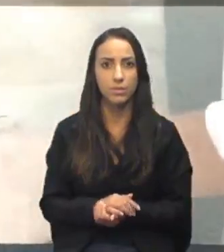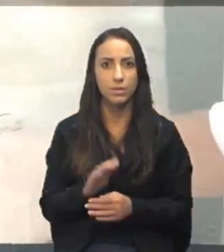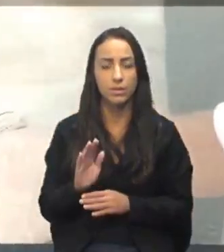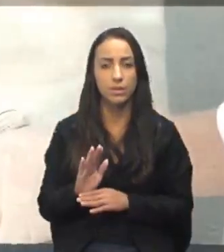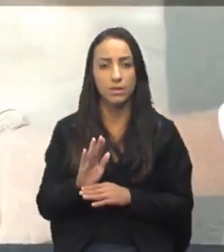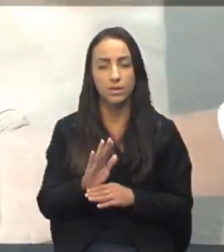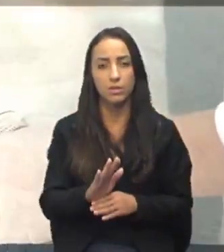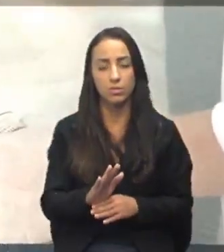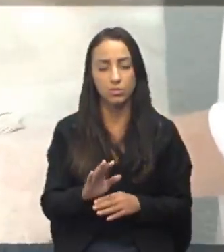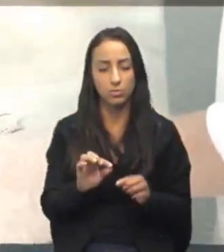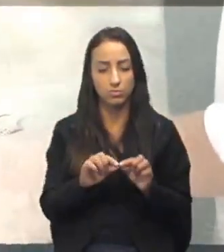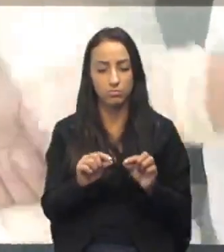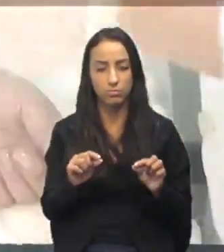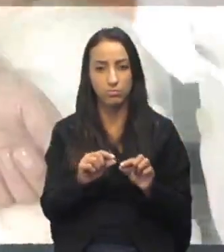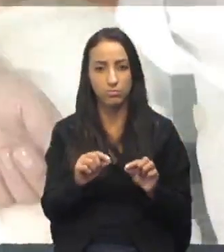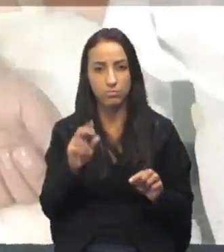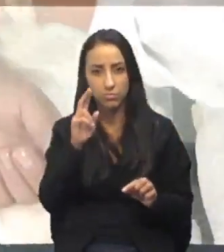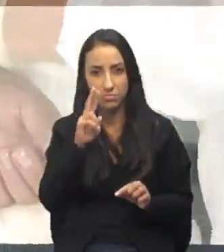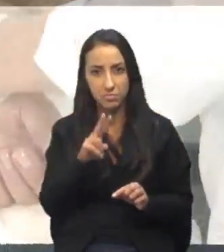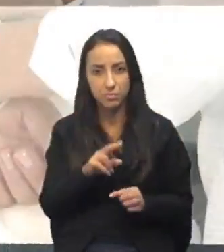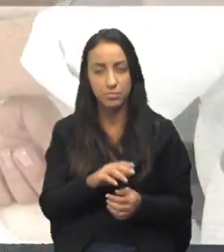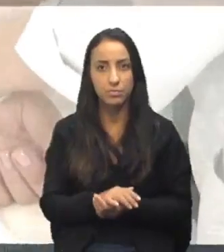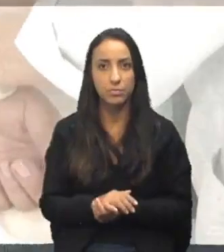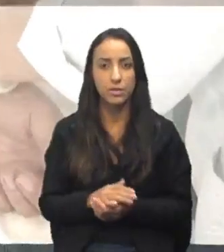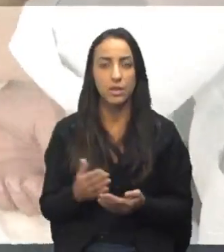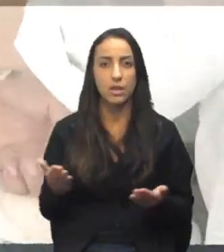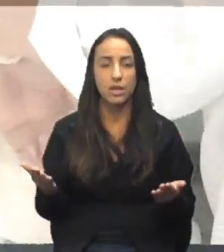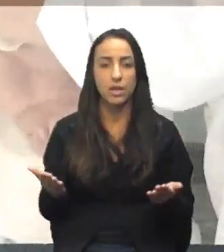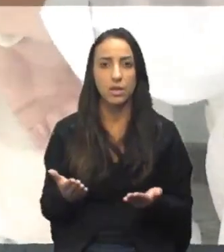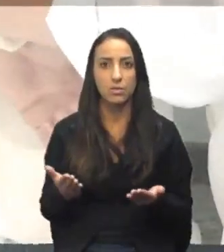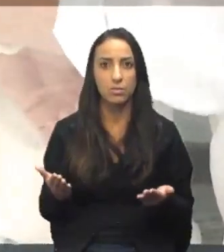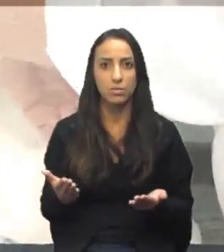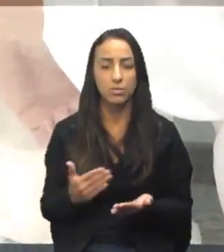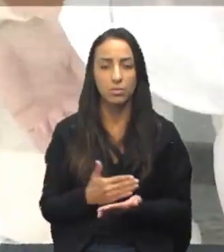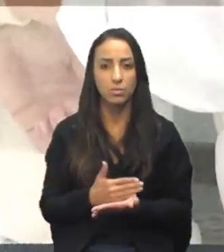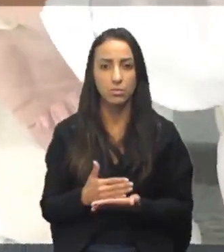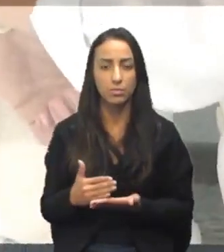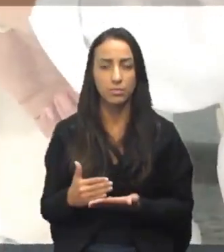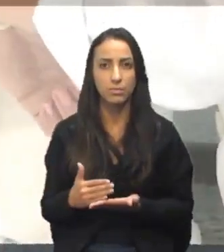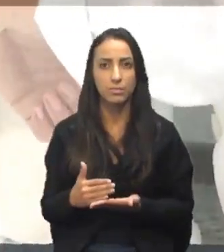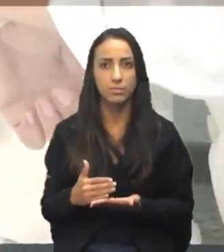auxilia nesse processo. Finalizamos, então, em espiral.